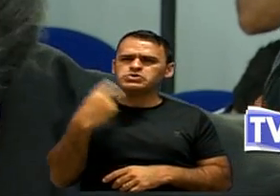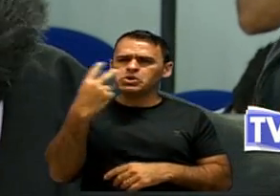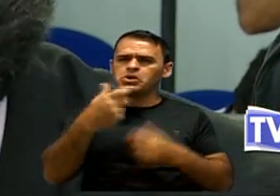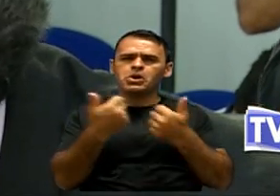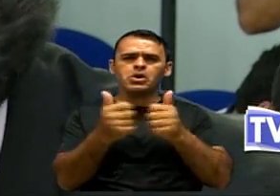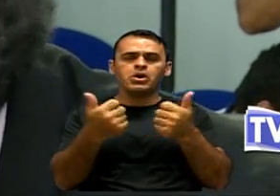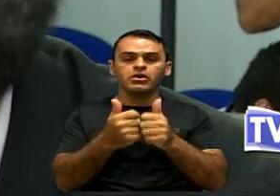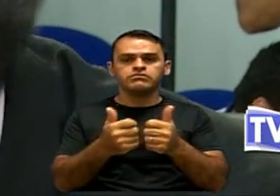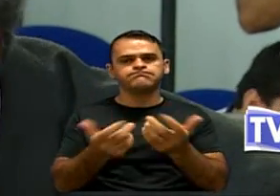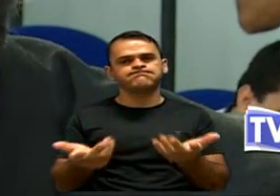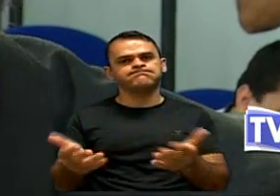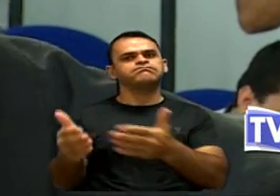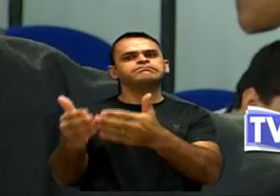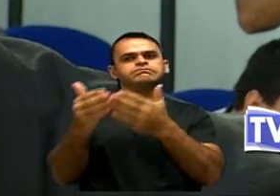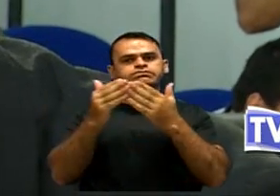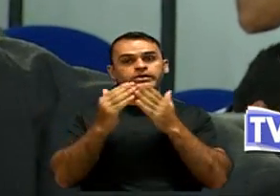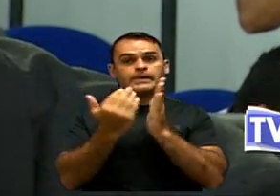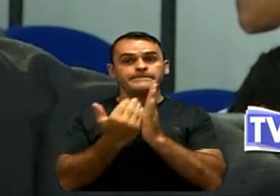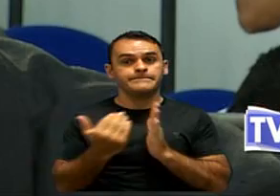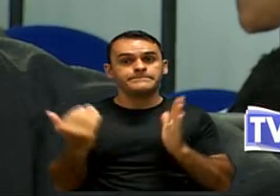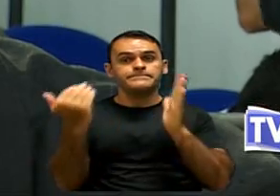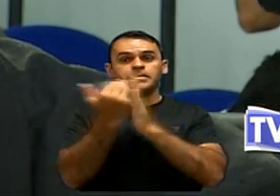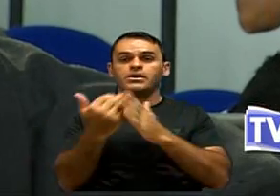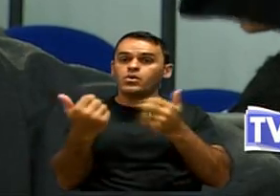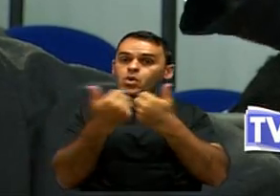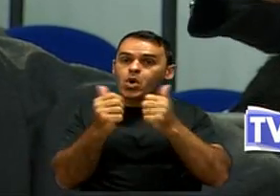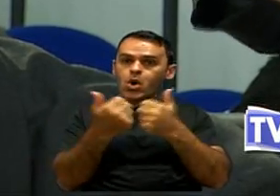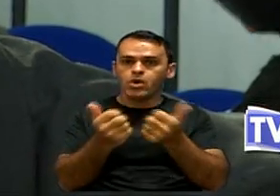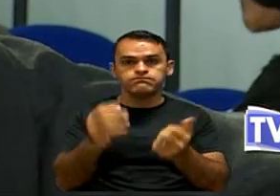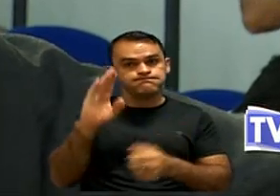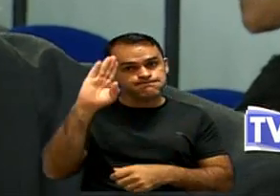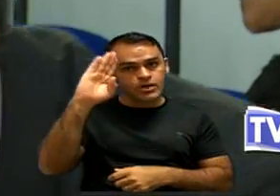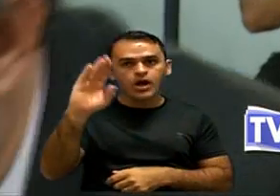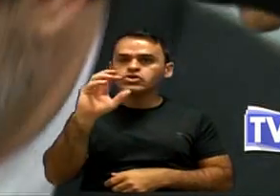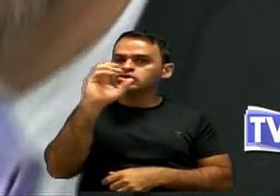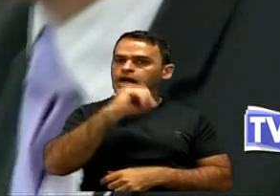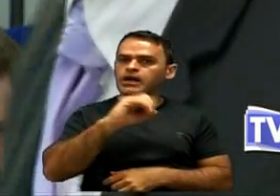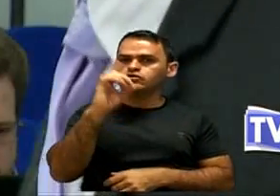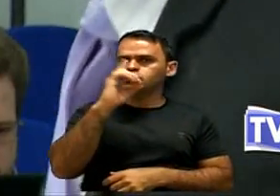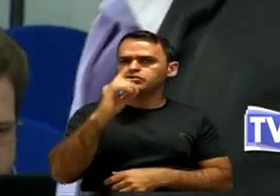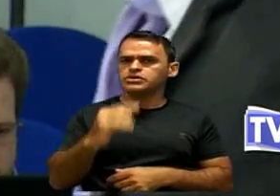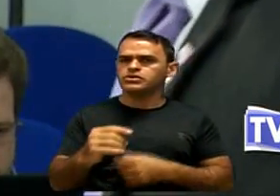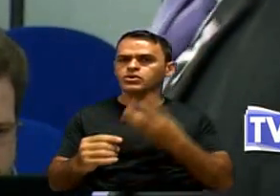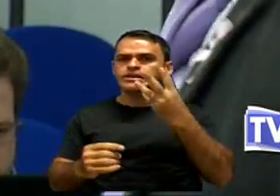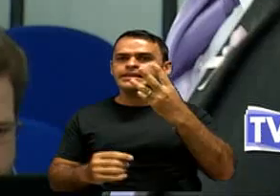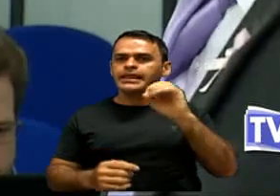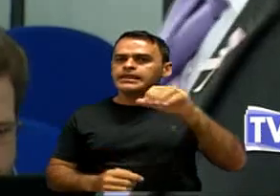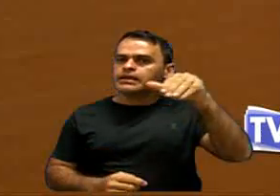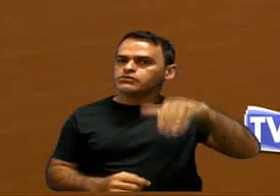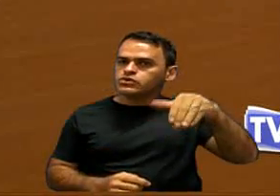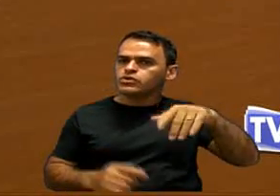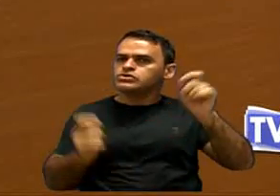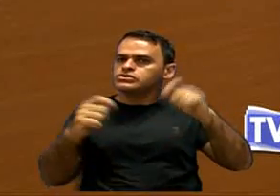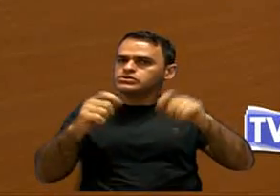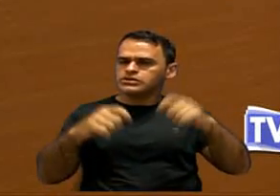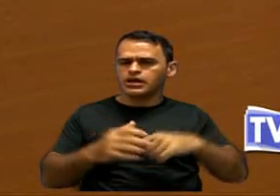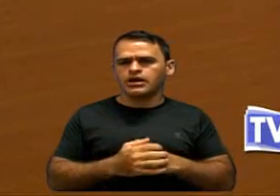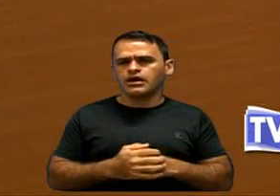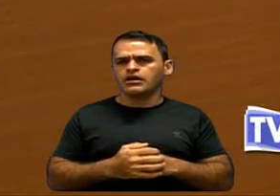pede aumento dessa frota de ônibus, principalmente no final de semana, que seja de meia e meia hora, então, e obedeça o horário de